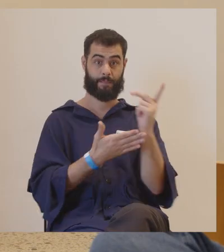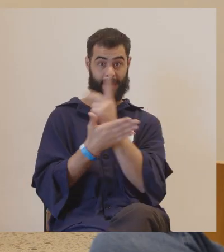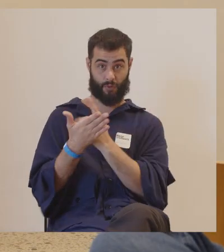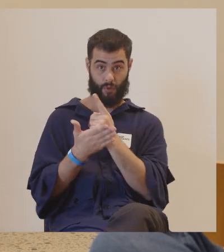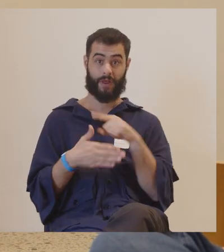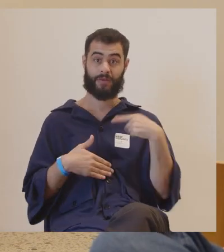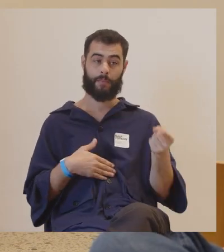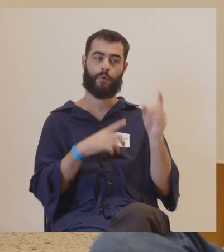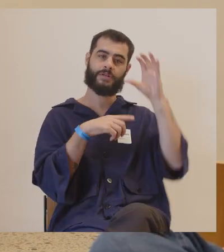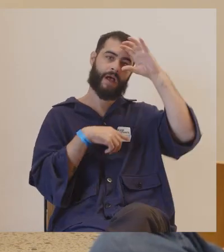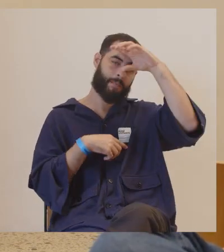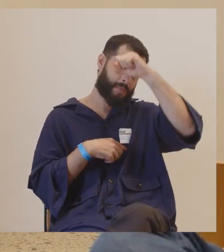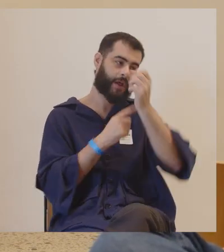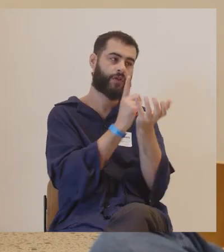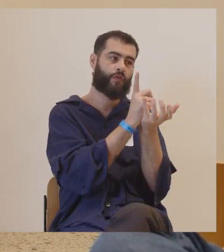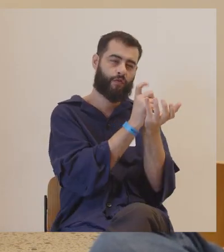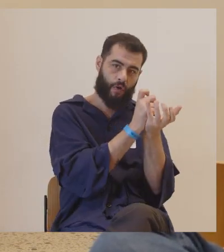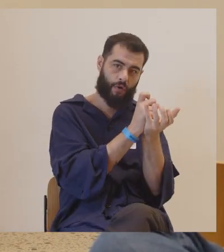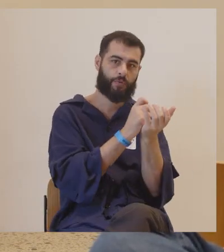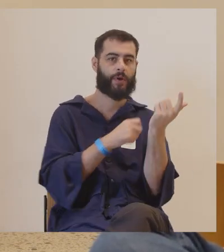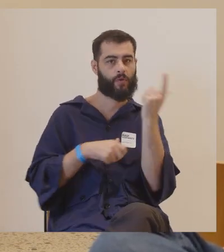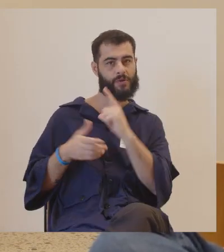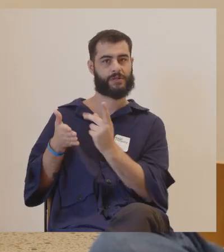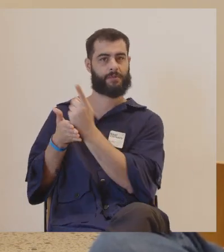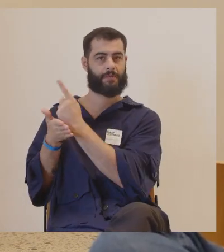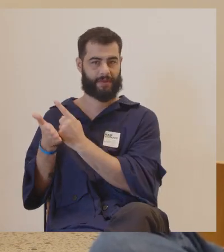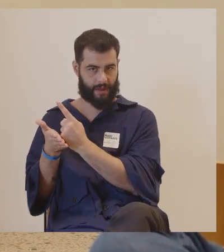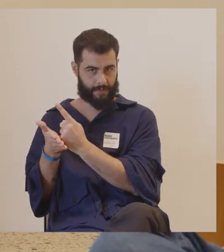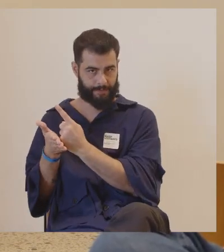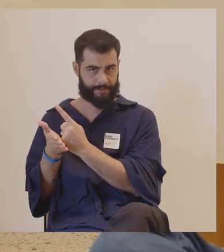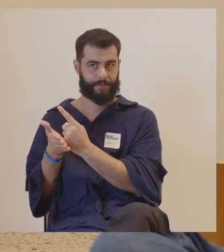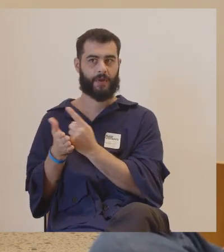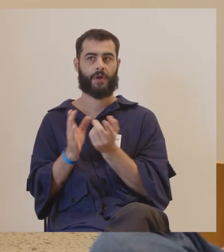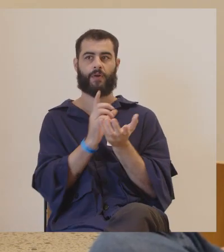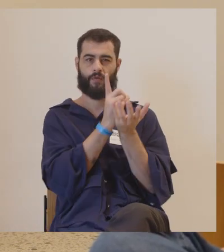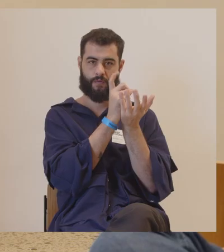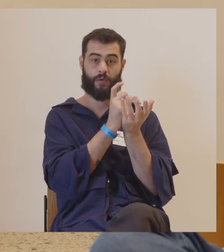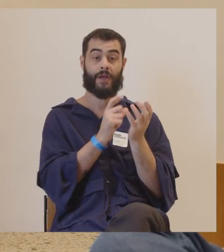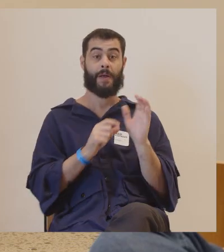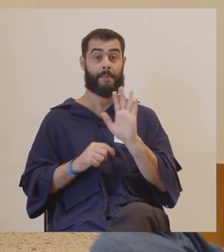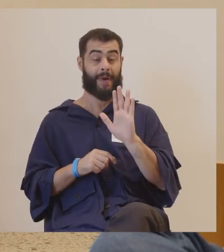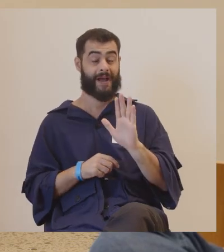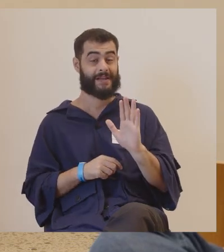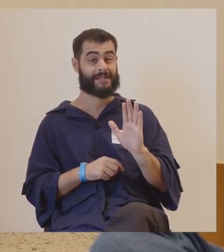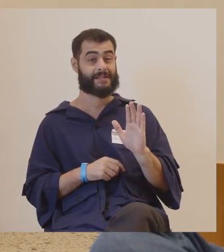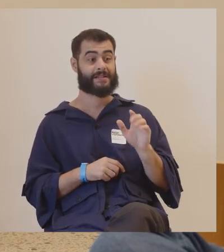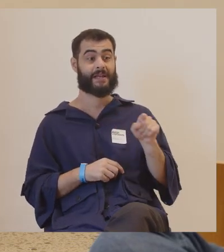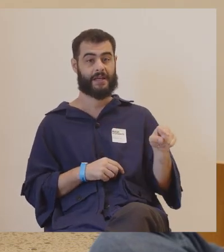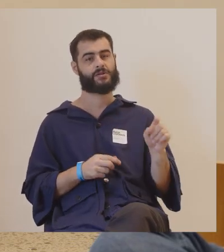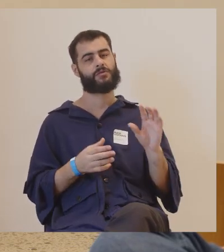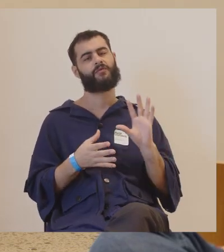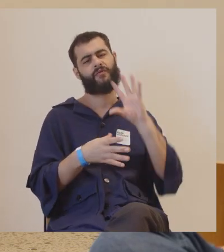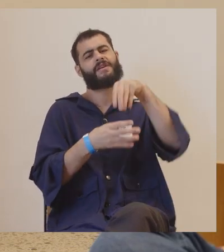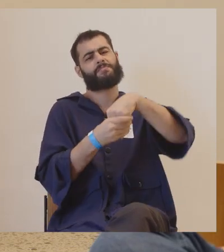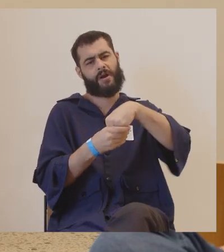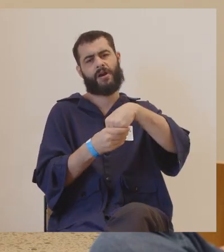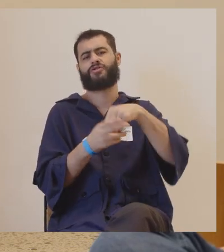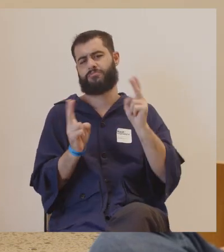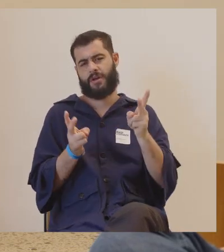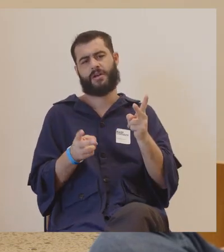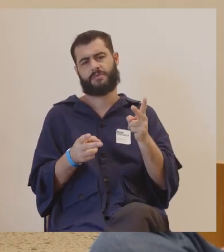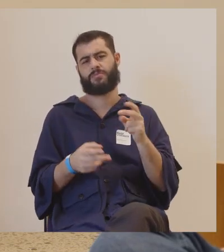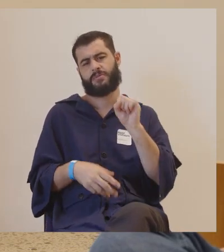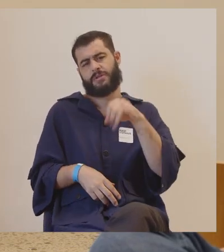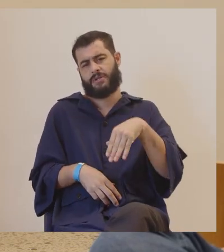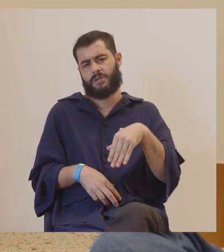com fotografia para pintar. Mas a fotografia está no universo desses artistas, sem sombra de dúvida, e o tema